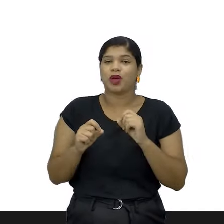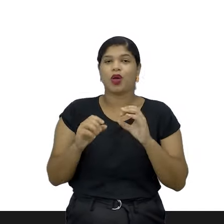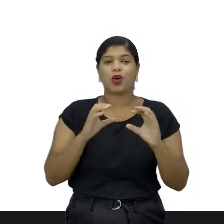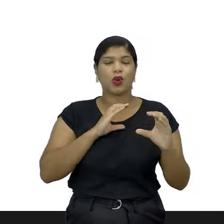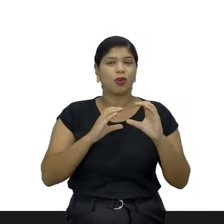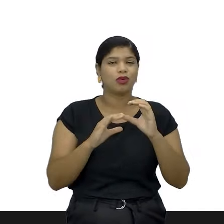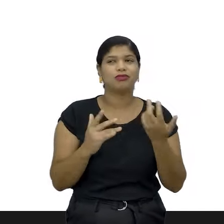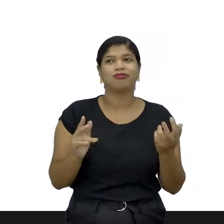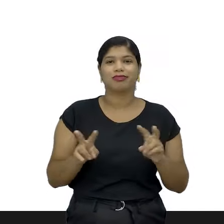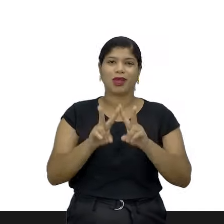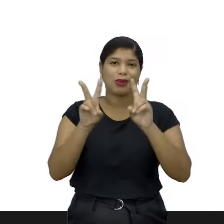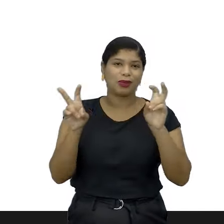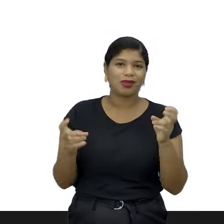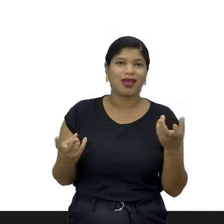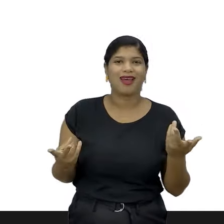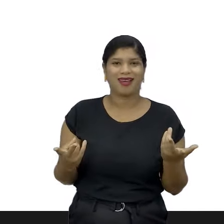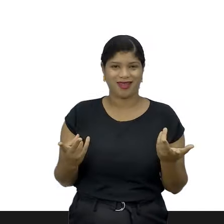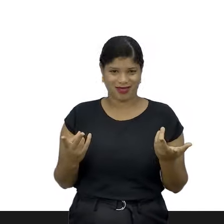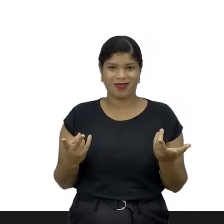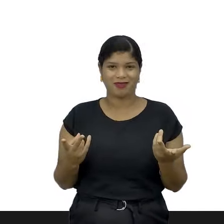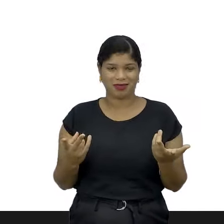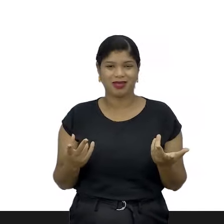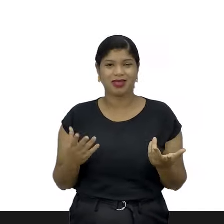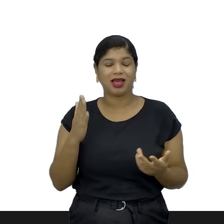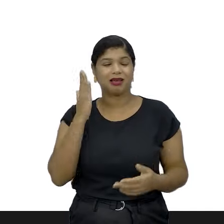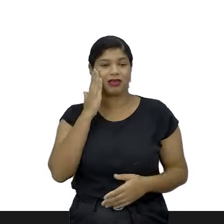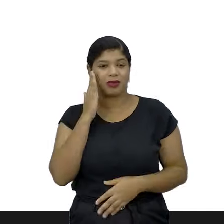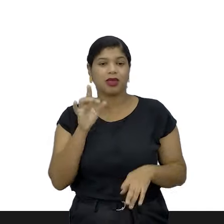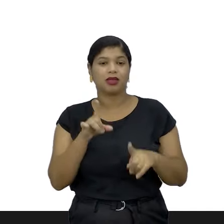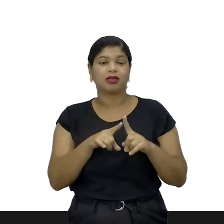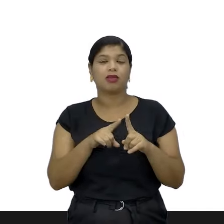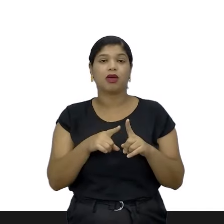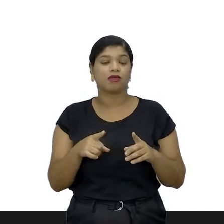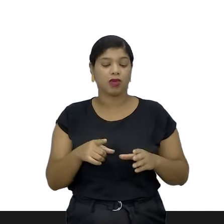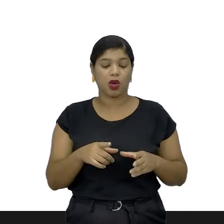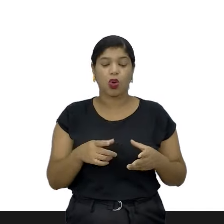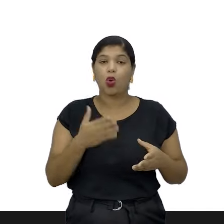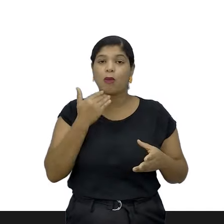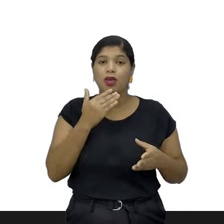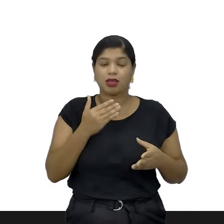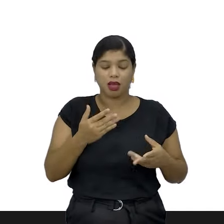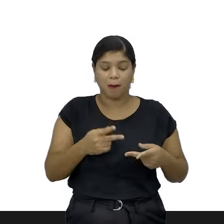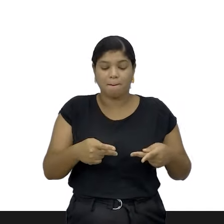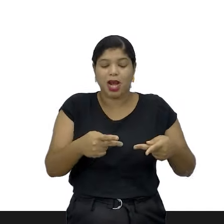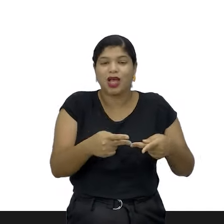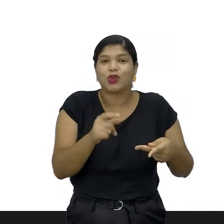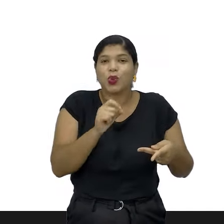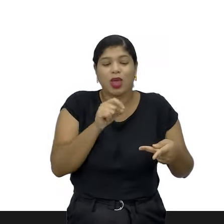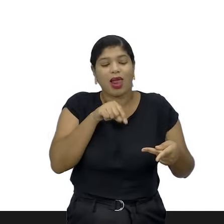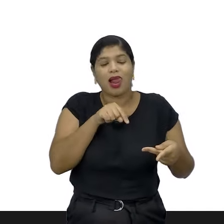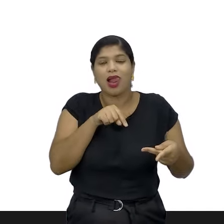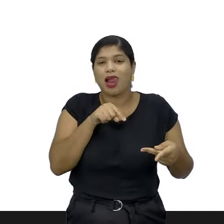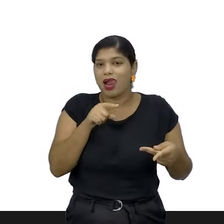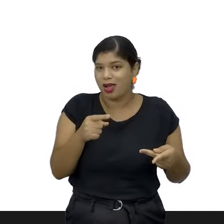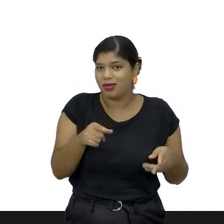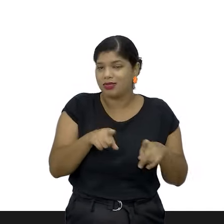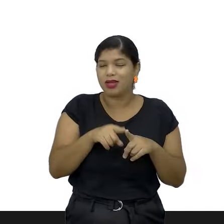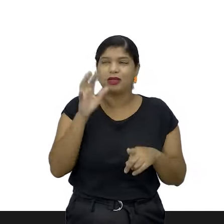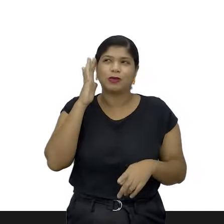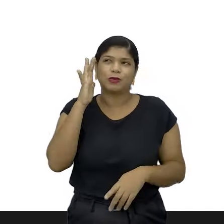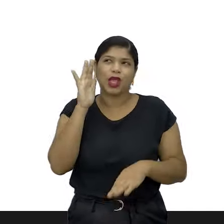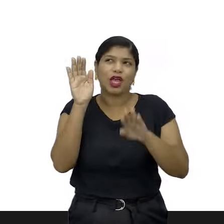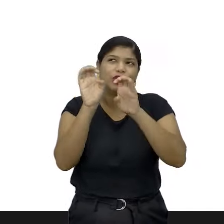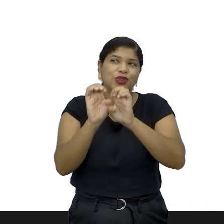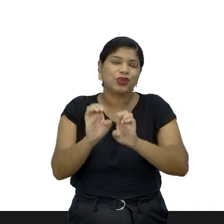o tema, assunto, qual prato eles trouxeram, né, que a receita ensina a fazer, refletiram sobre a